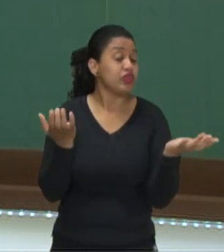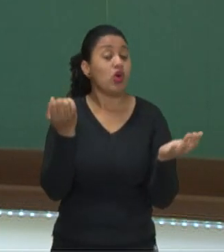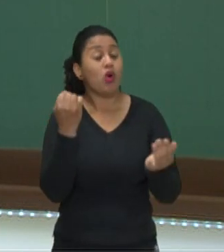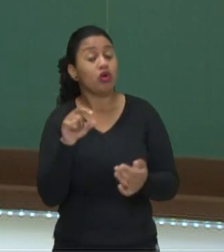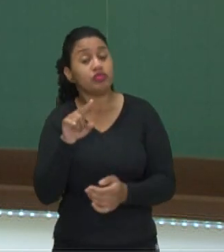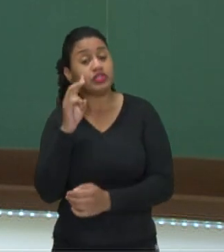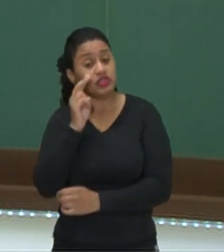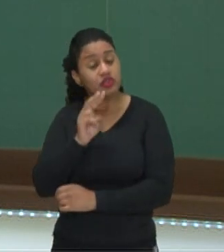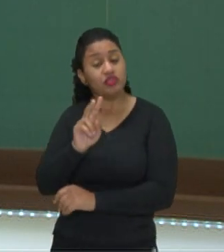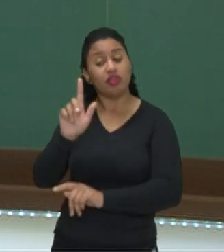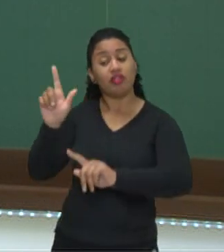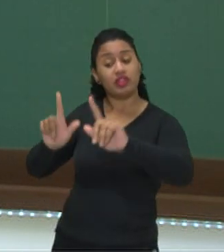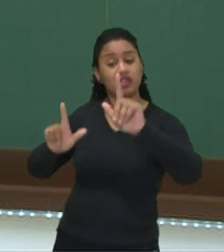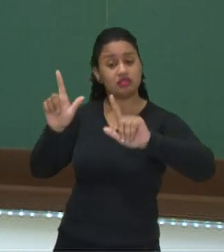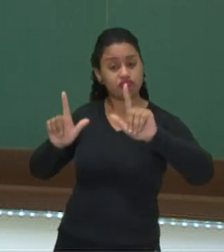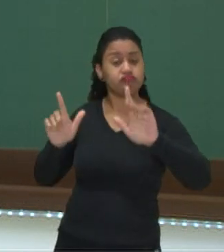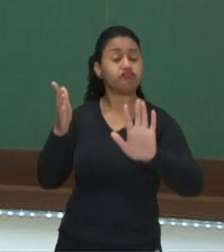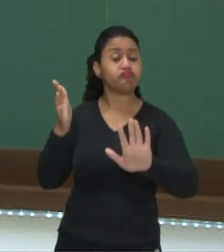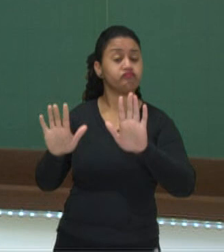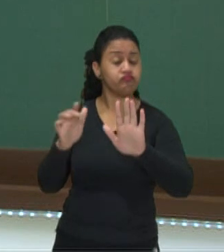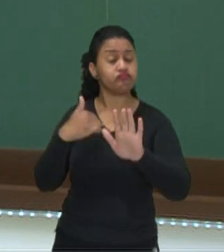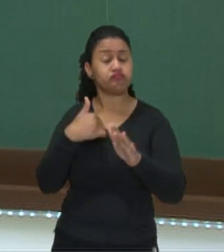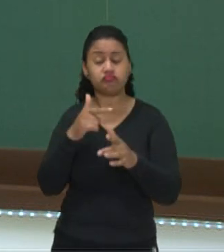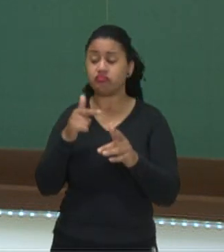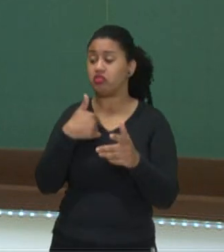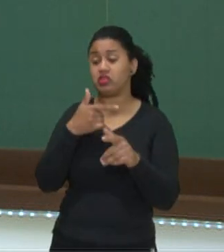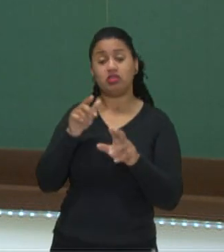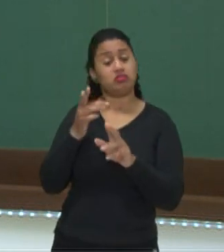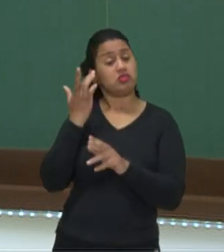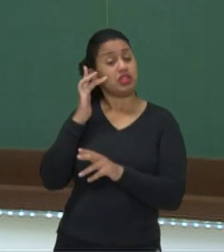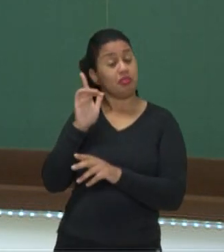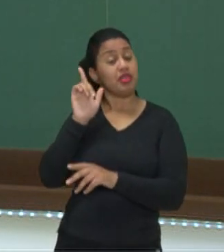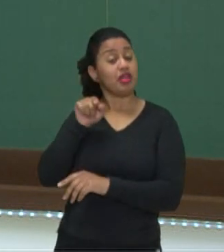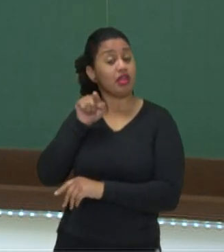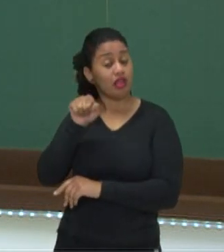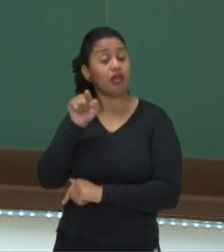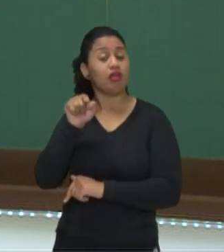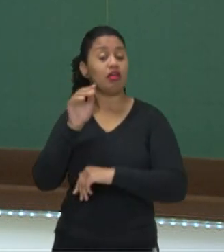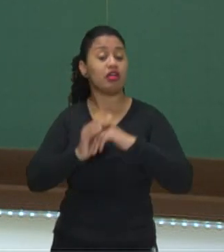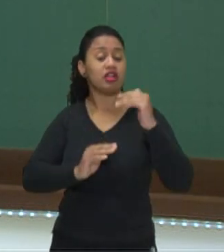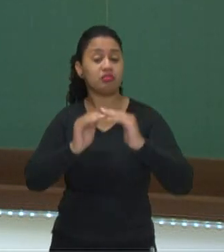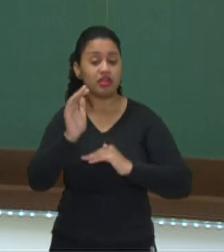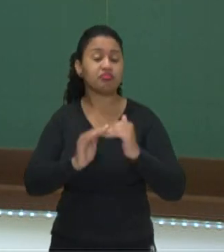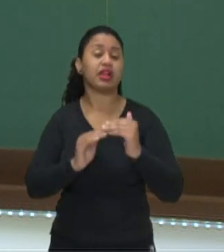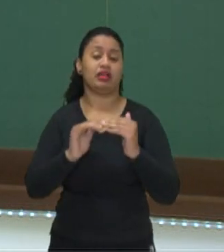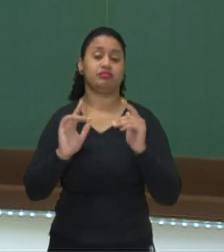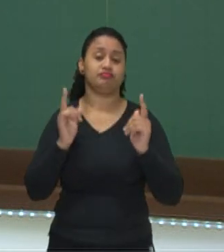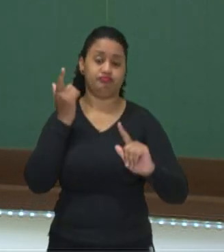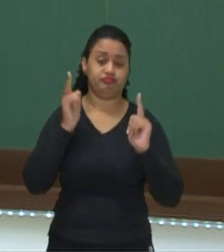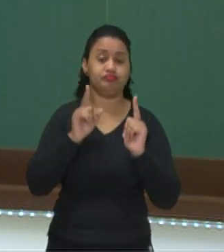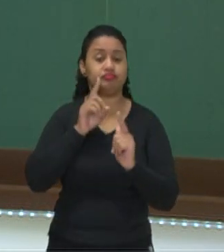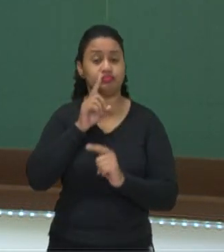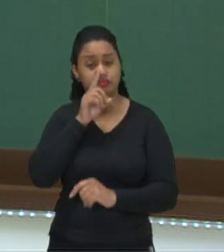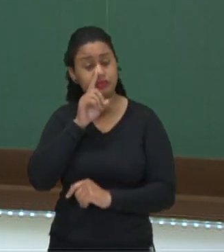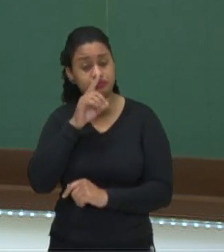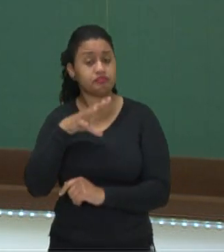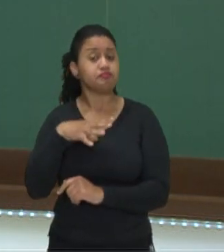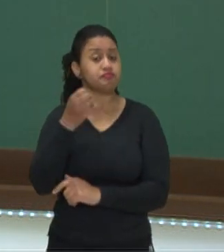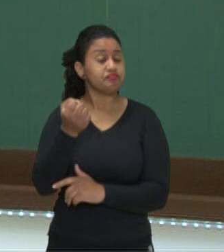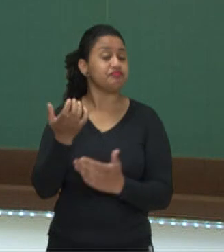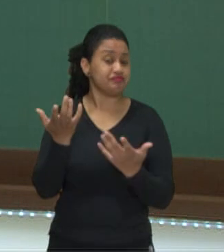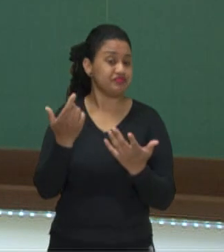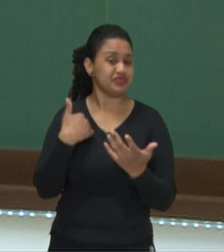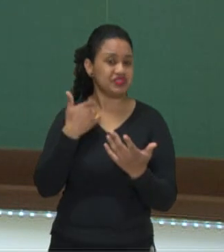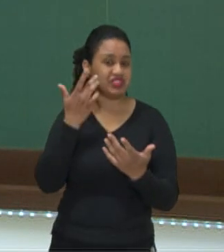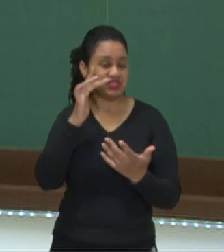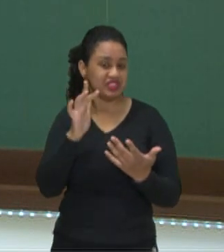uma modalidade na televisão e você nem associou aquela modalidade a esse nome, você simplesmente não sabe